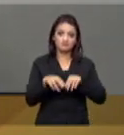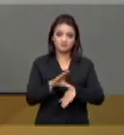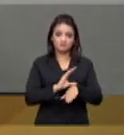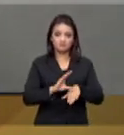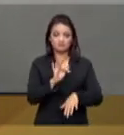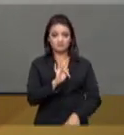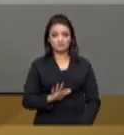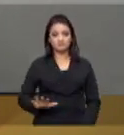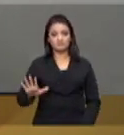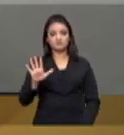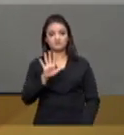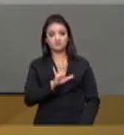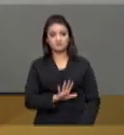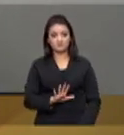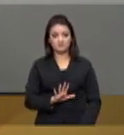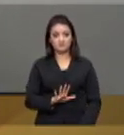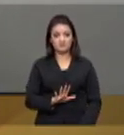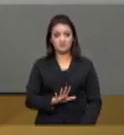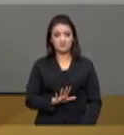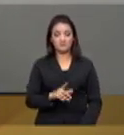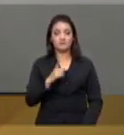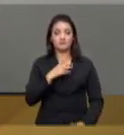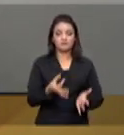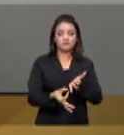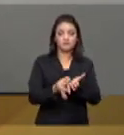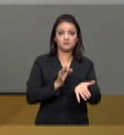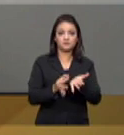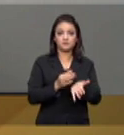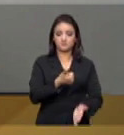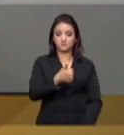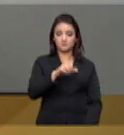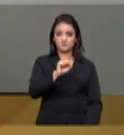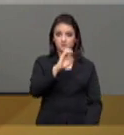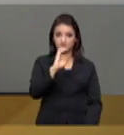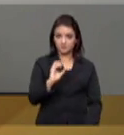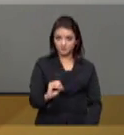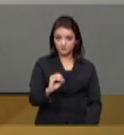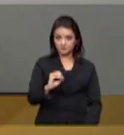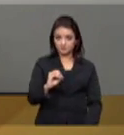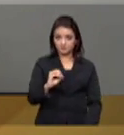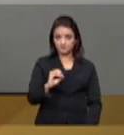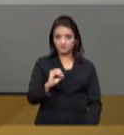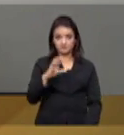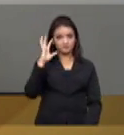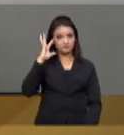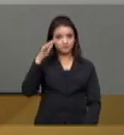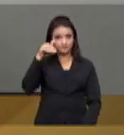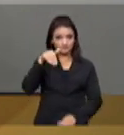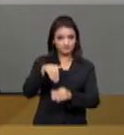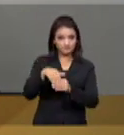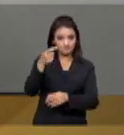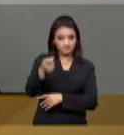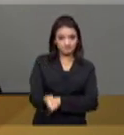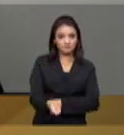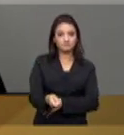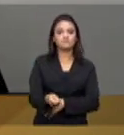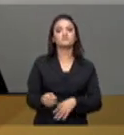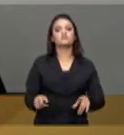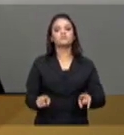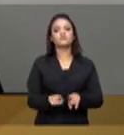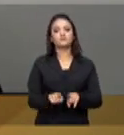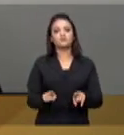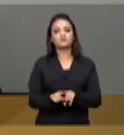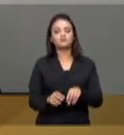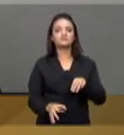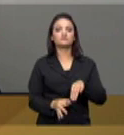Está a folhas 180 do acórdão. Nesta mesma linha, Vossa Excelência, senhor presidente, afirmou